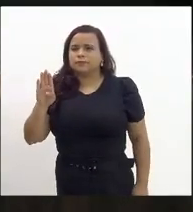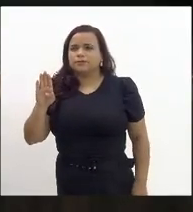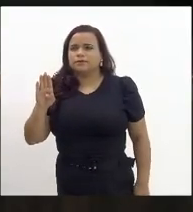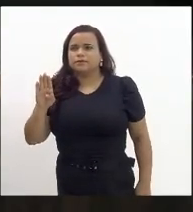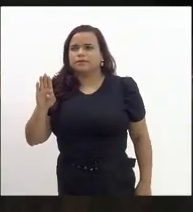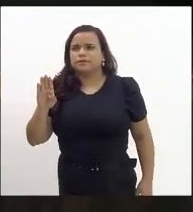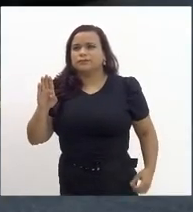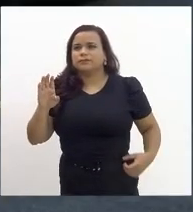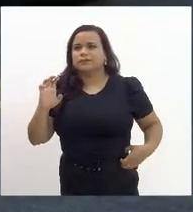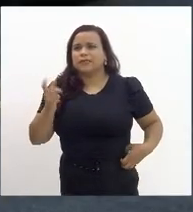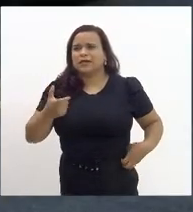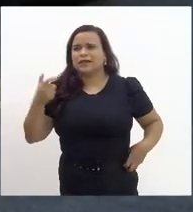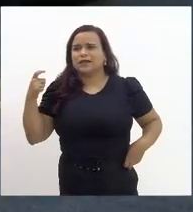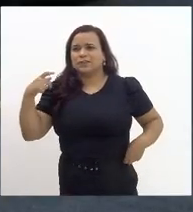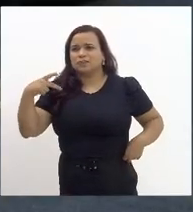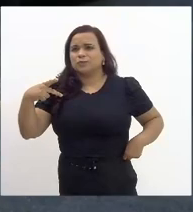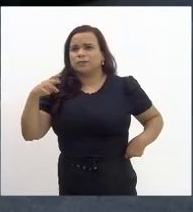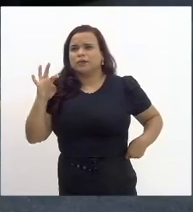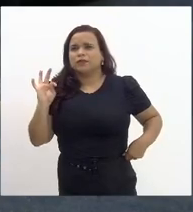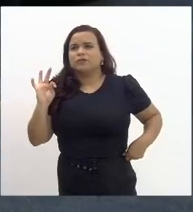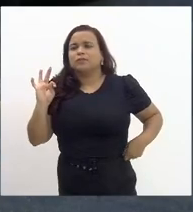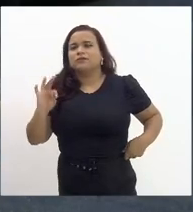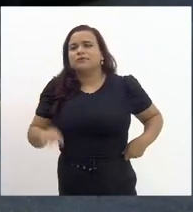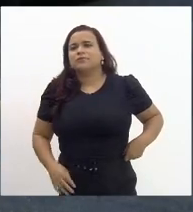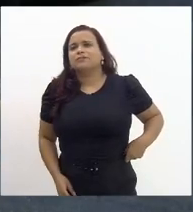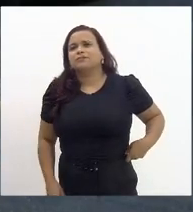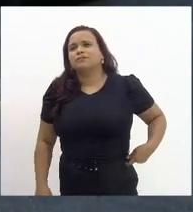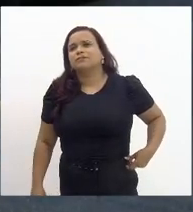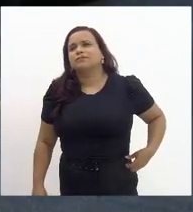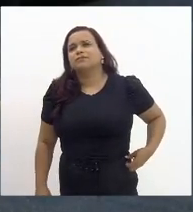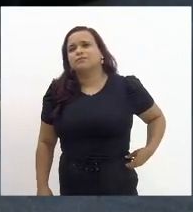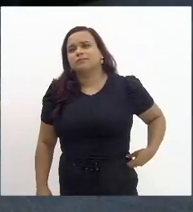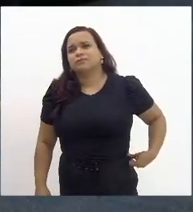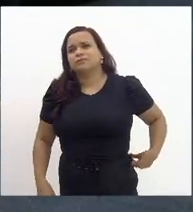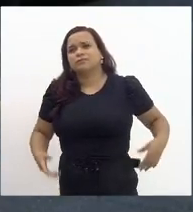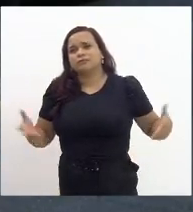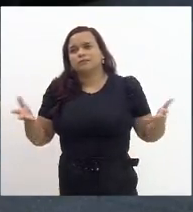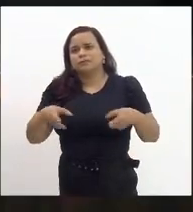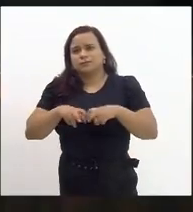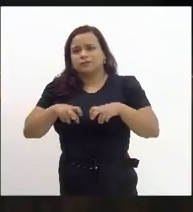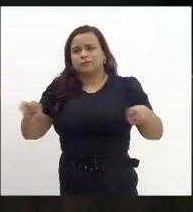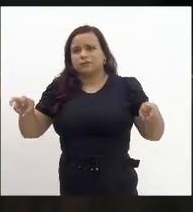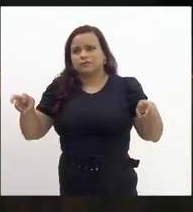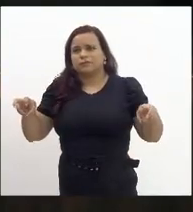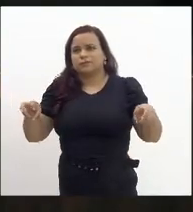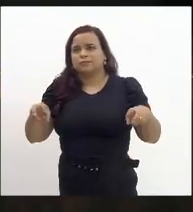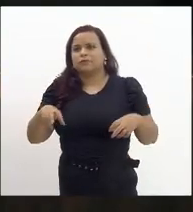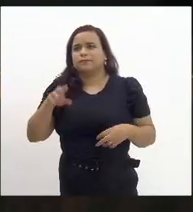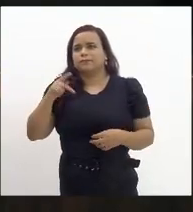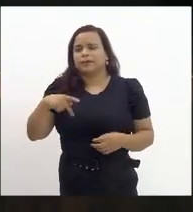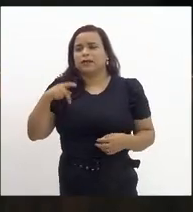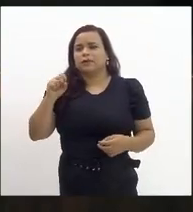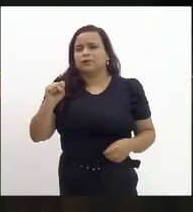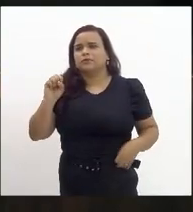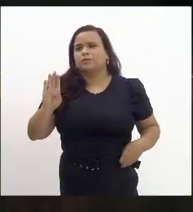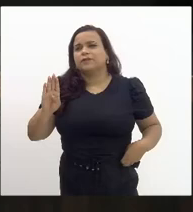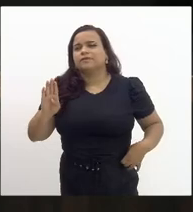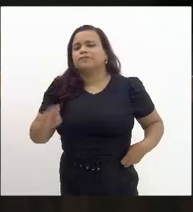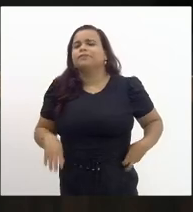ex-PT. Muita trajetória com muito orgulho. Agora abstenção pela bancada do PSB. Gostei. Projeto de